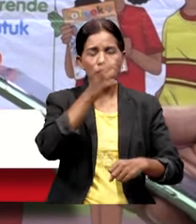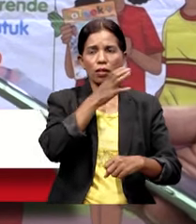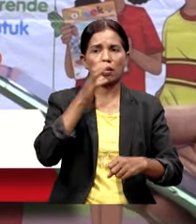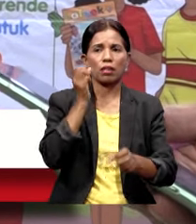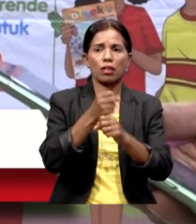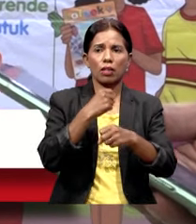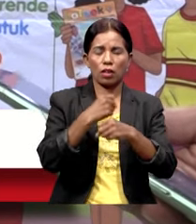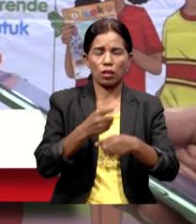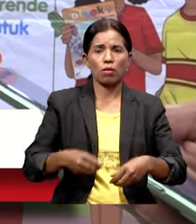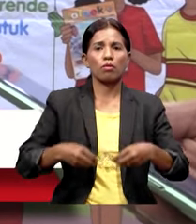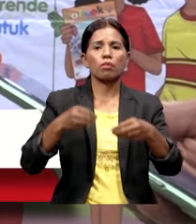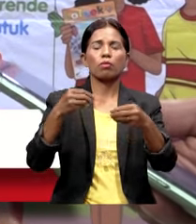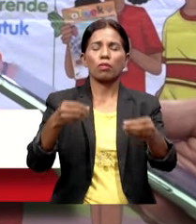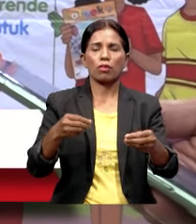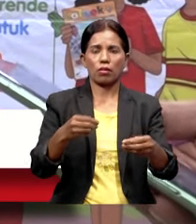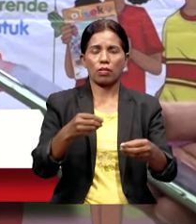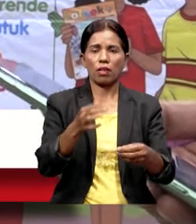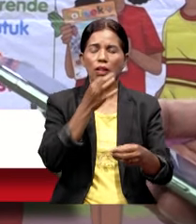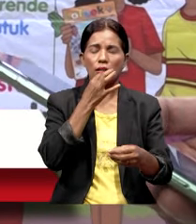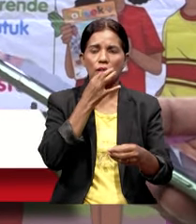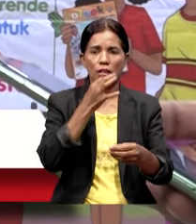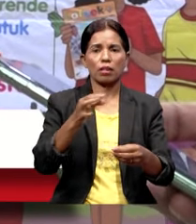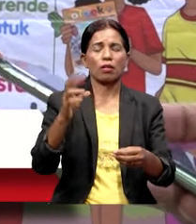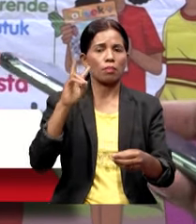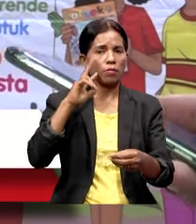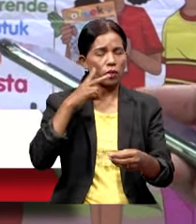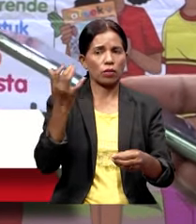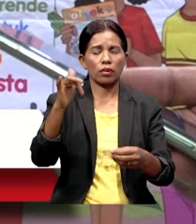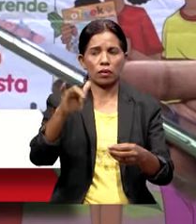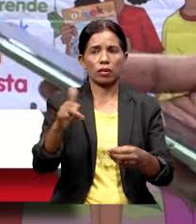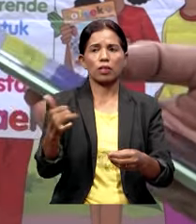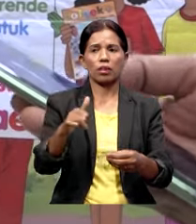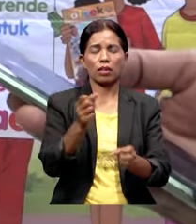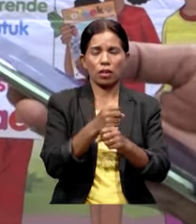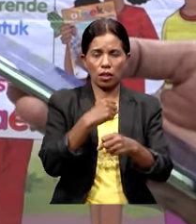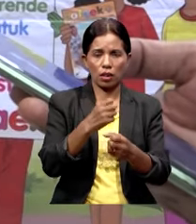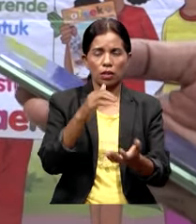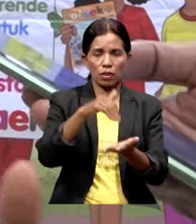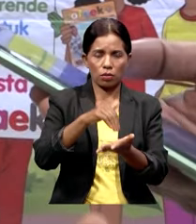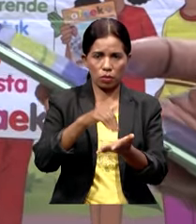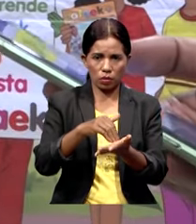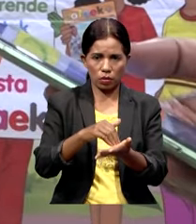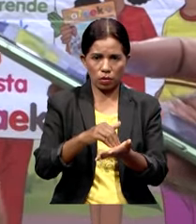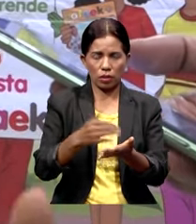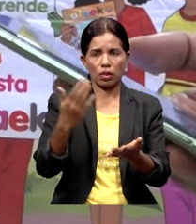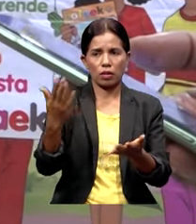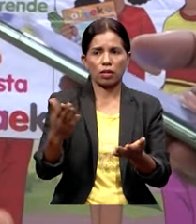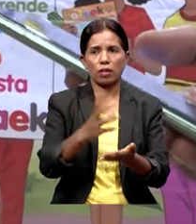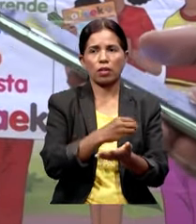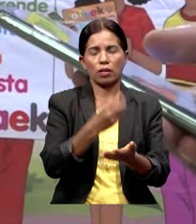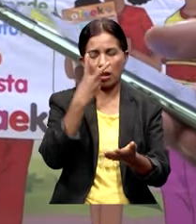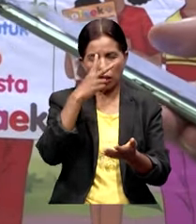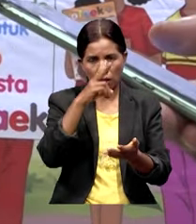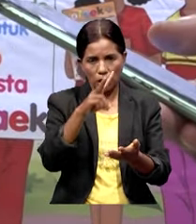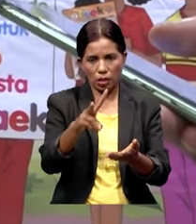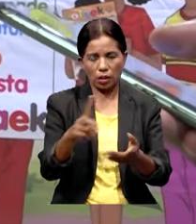halo receita ida ba merenda escolar. Nebe maxira halo estudos ida ba ia survey simples ida